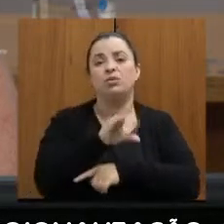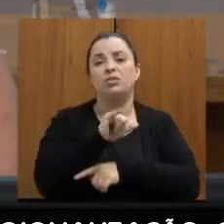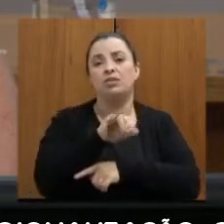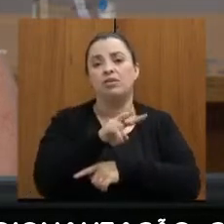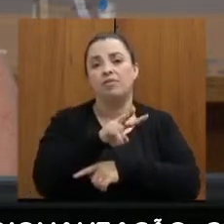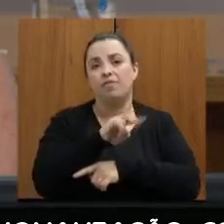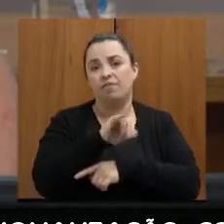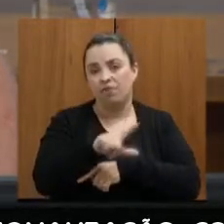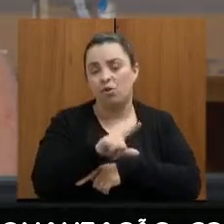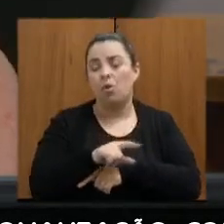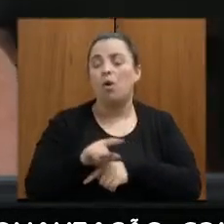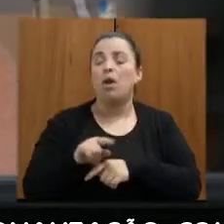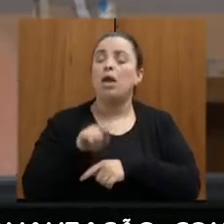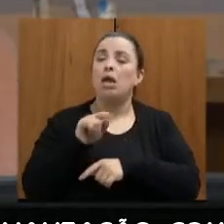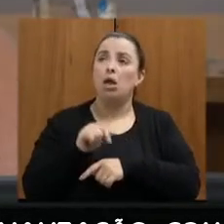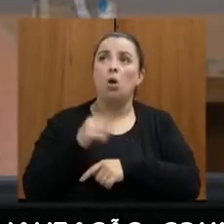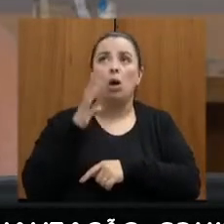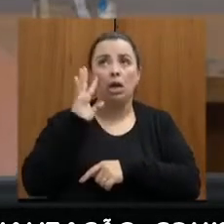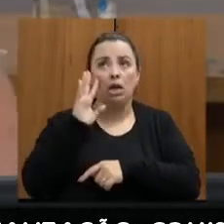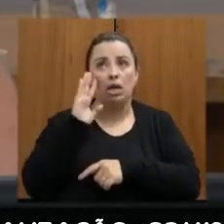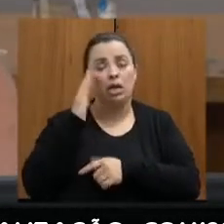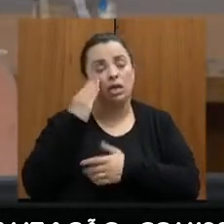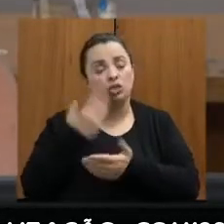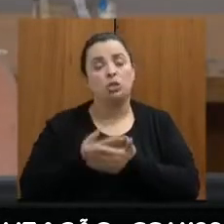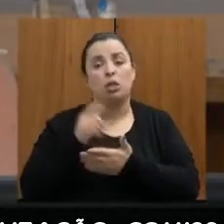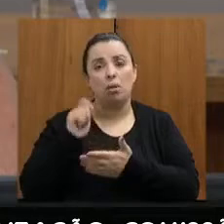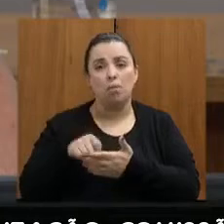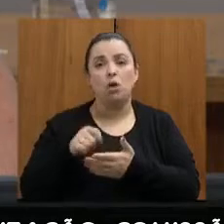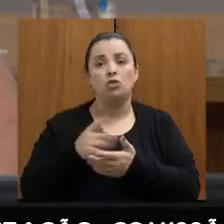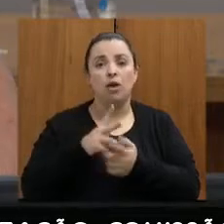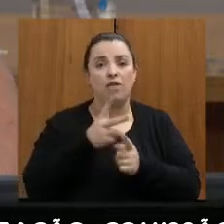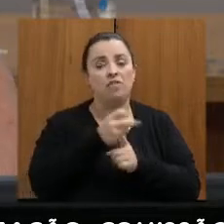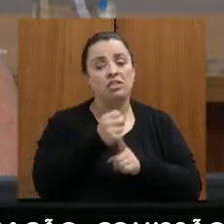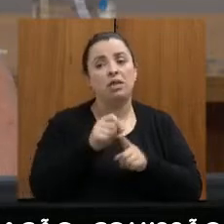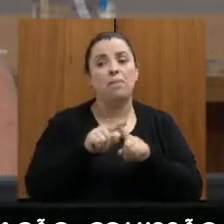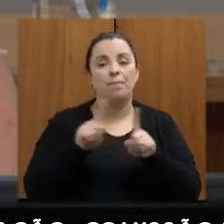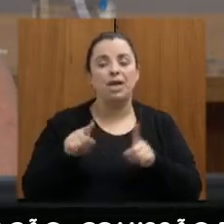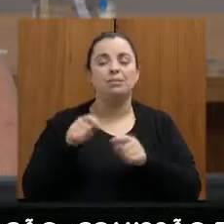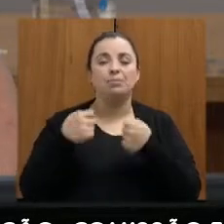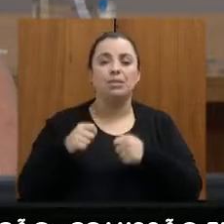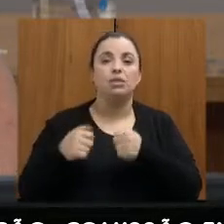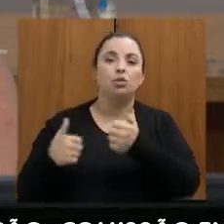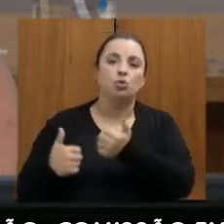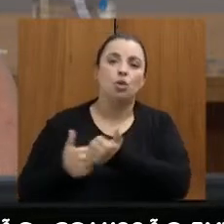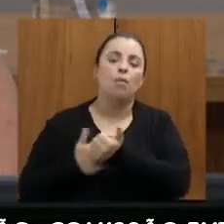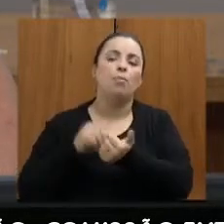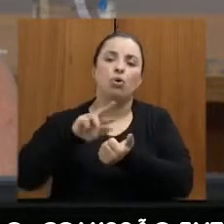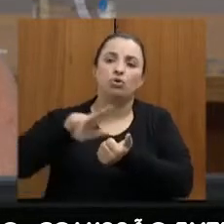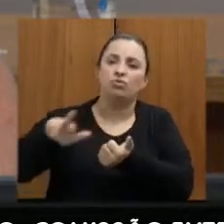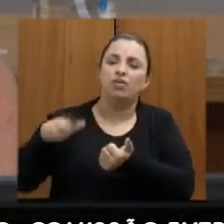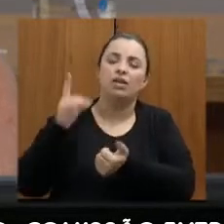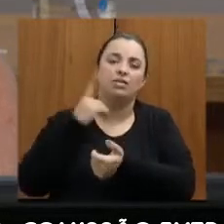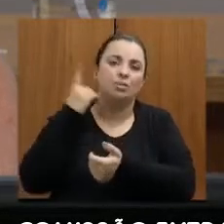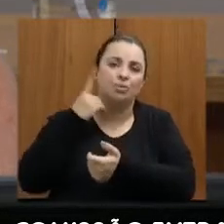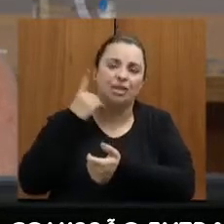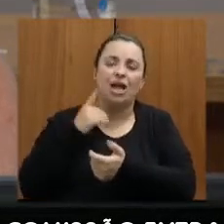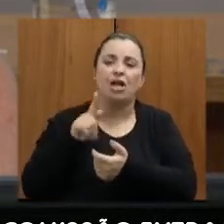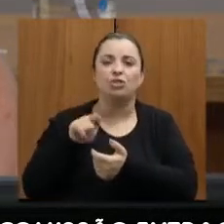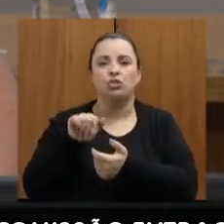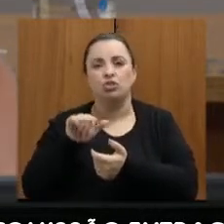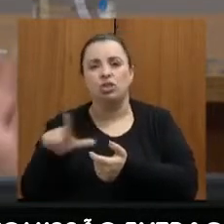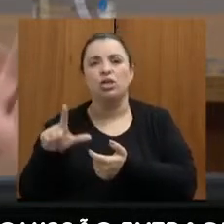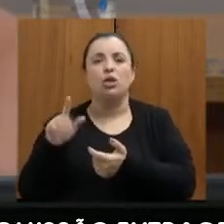mas certamente com o seu apoio o apoio Deputado Gil Deputado João Leite o autor Beatriz Cerqueira